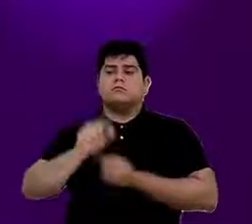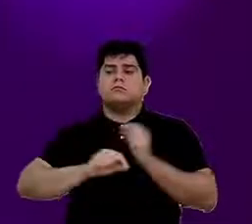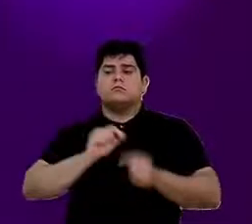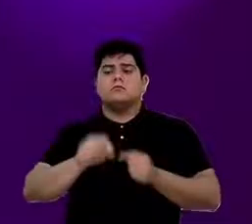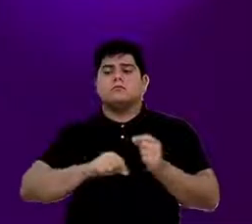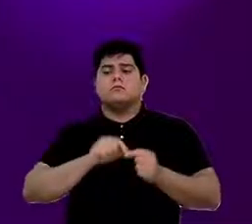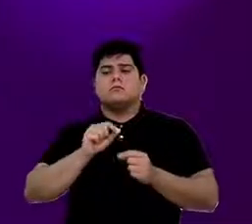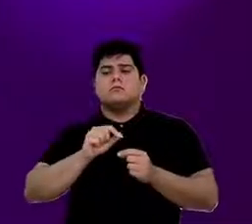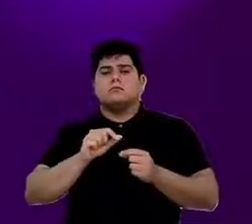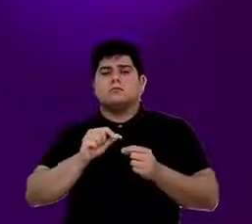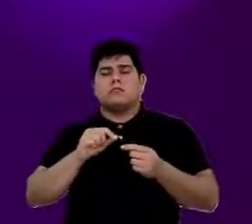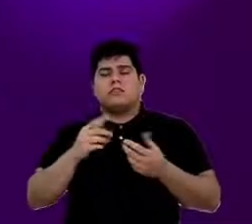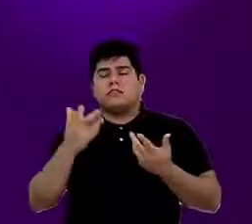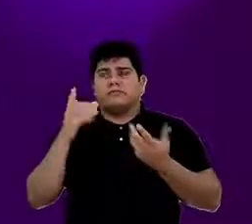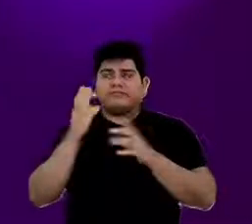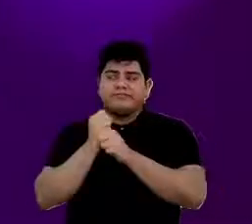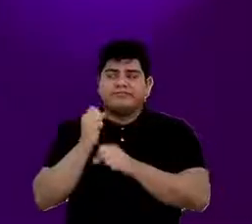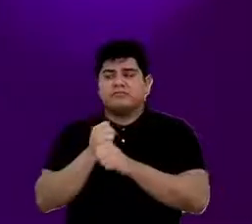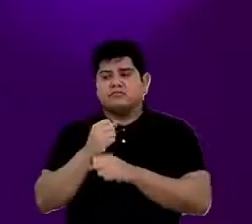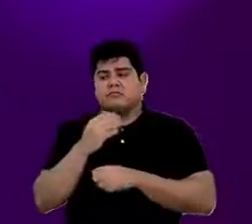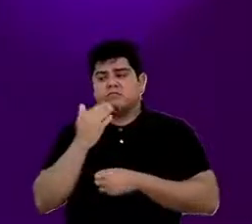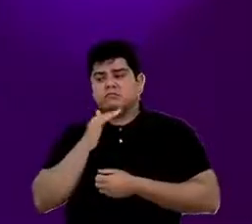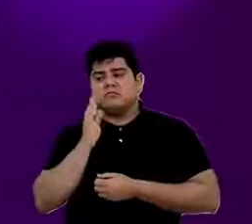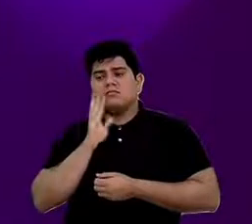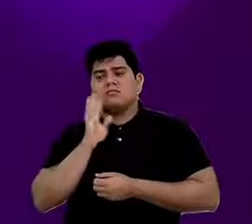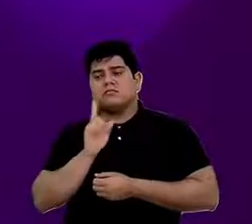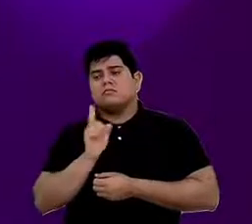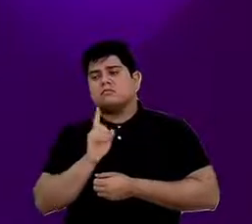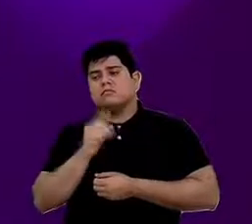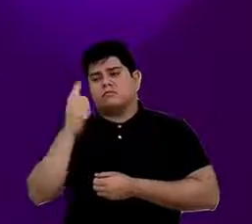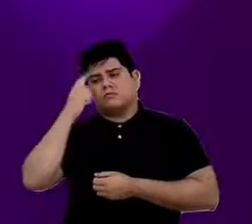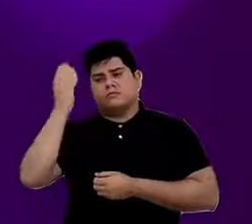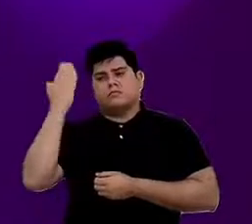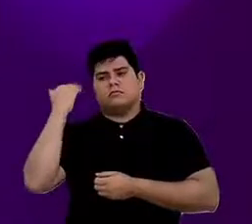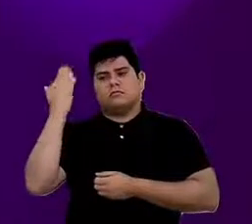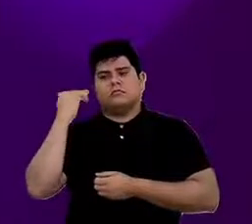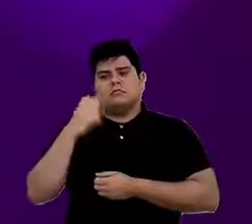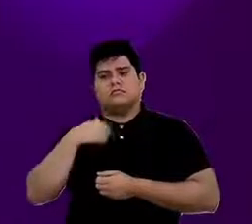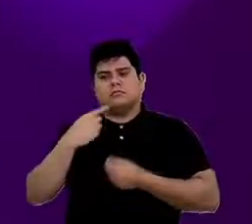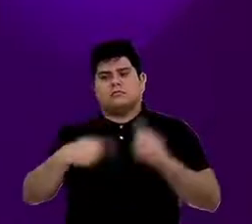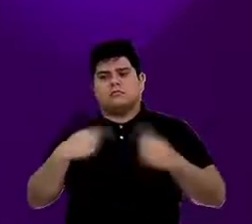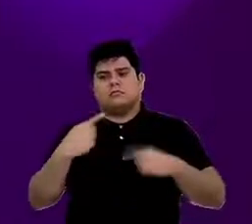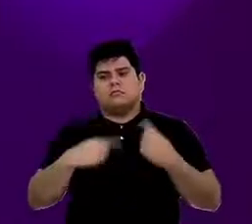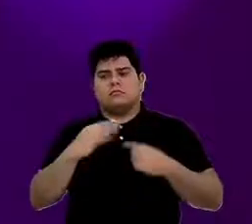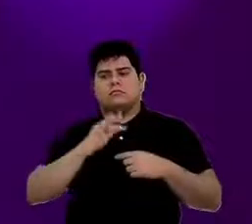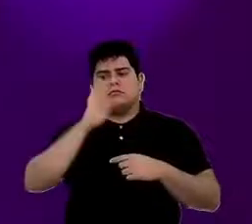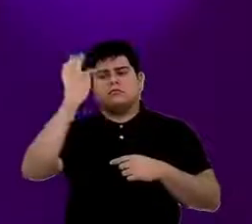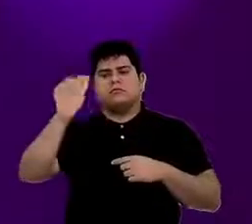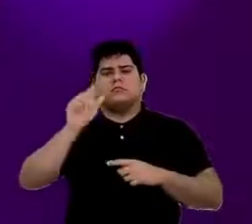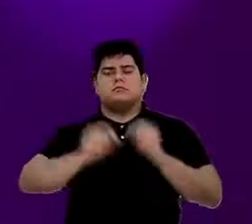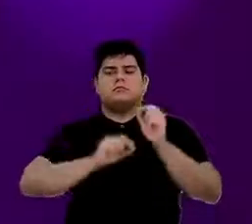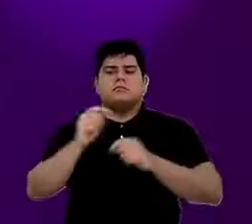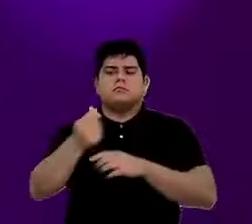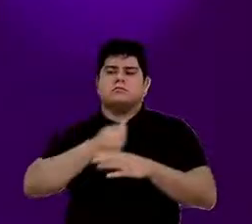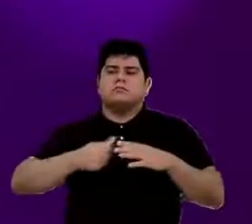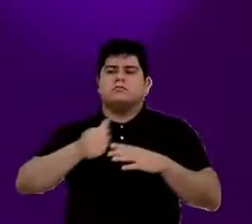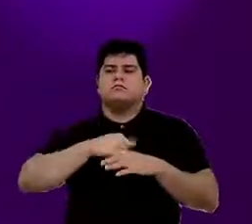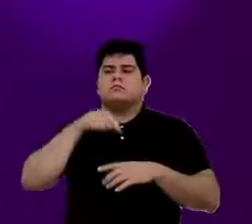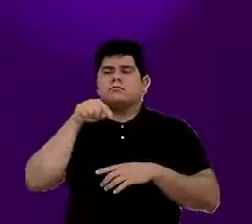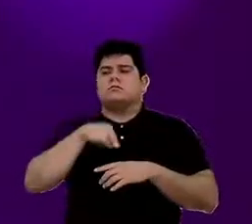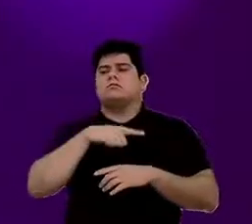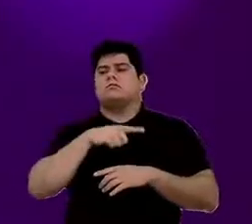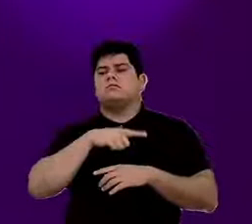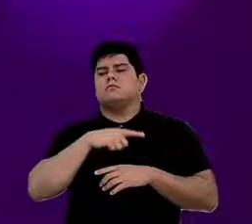pouco desanimadores e não tão interessantes como se imaginava no começo. Então, se discute futuramente, eventualmente, a associação